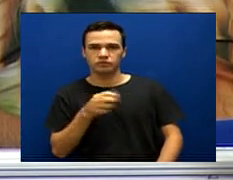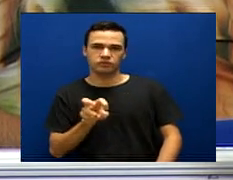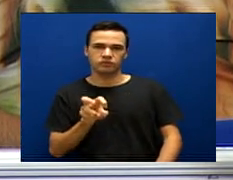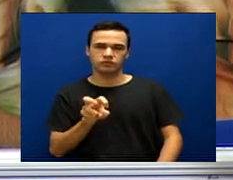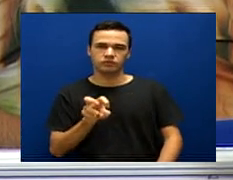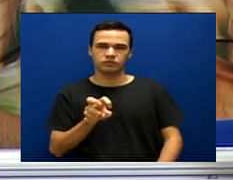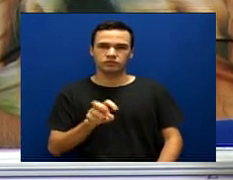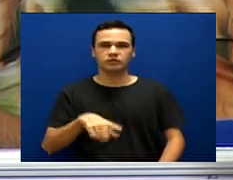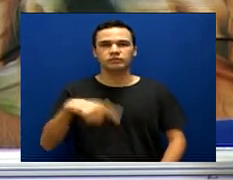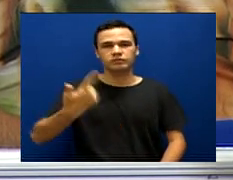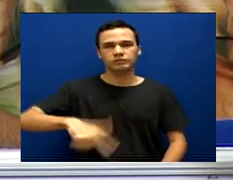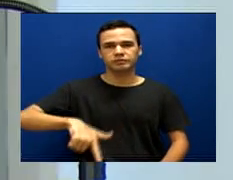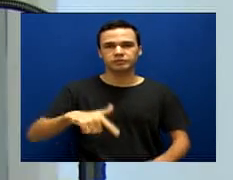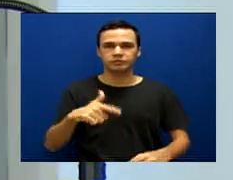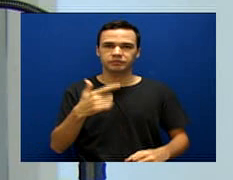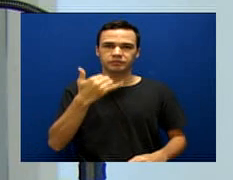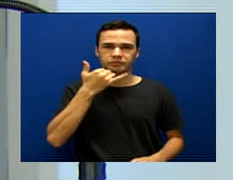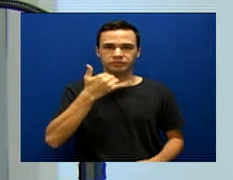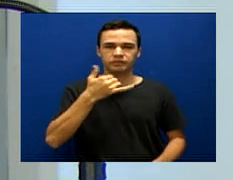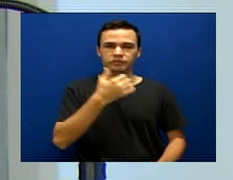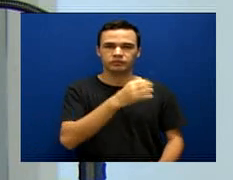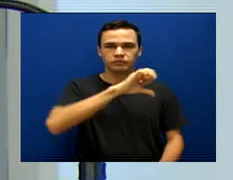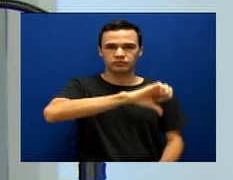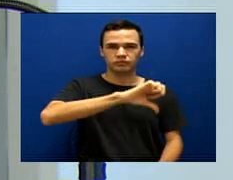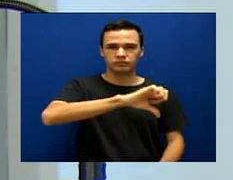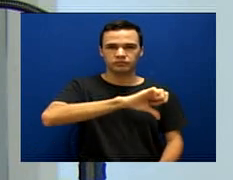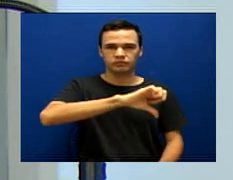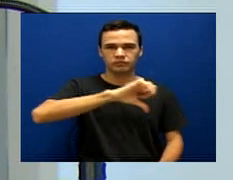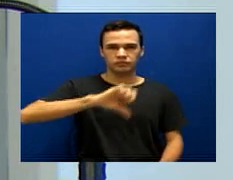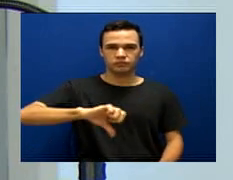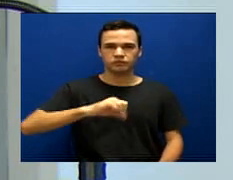99114-2625. Repetindo, WhatsApp